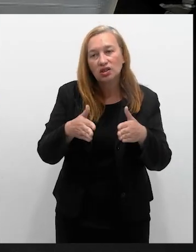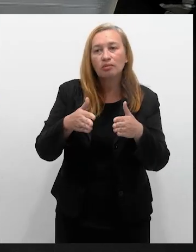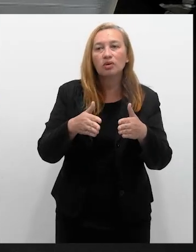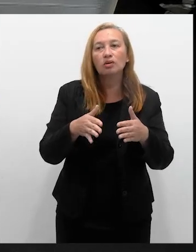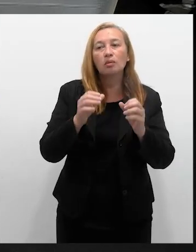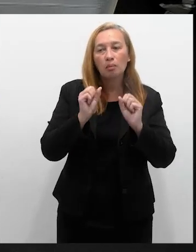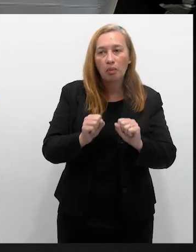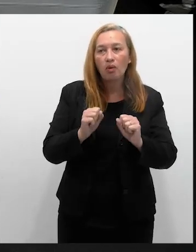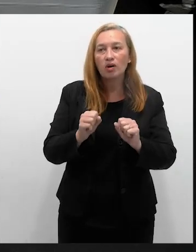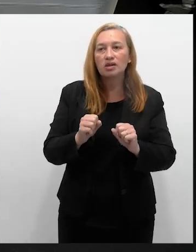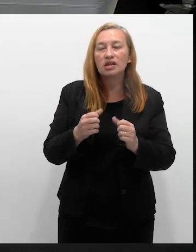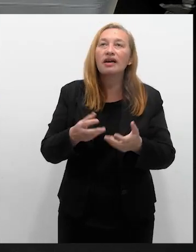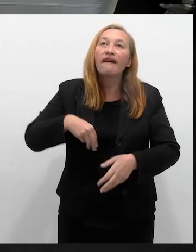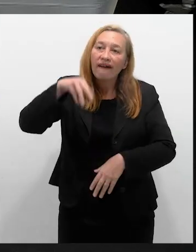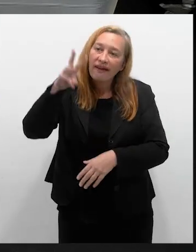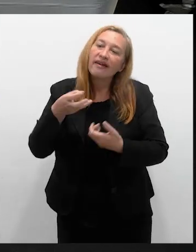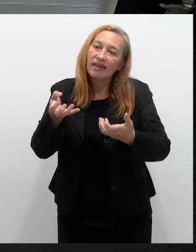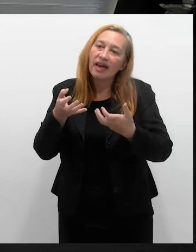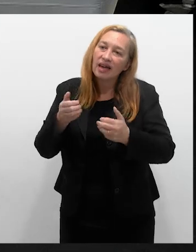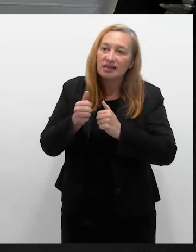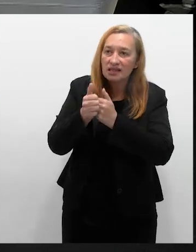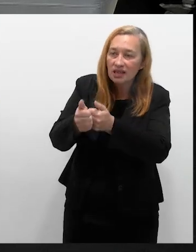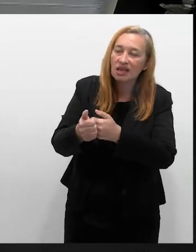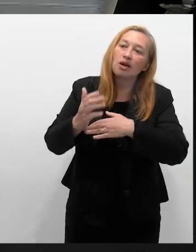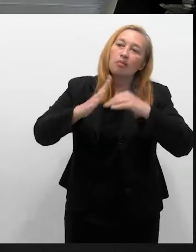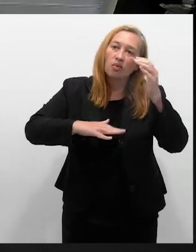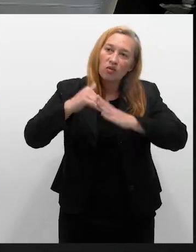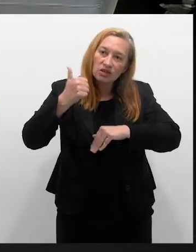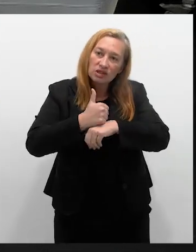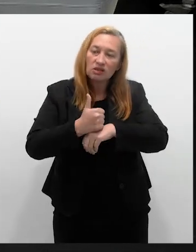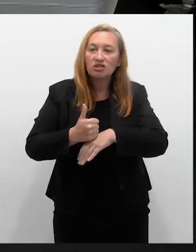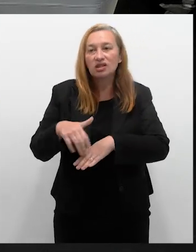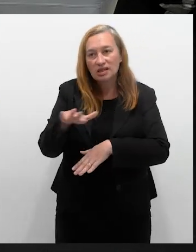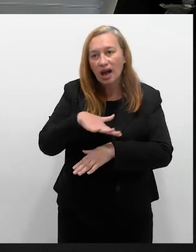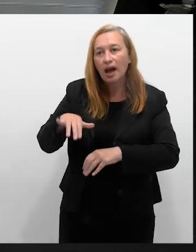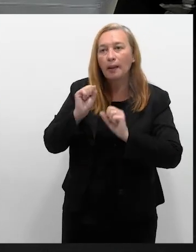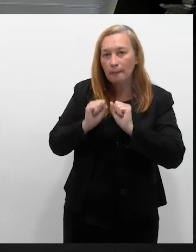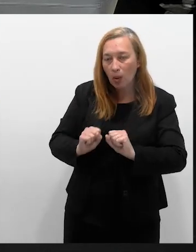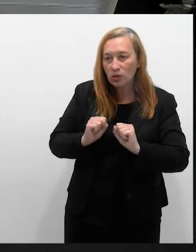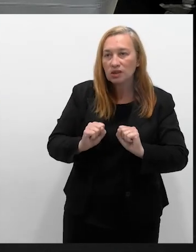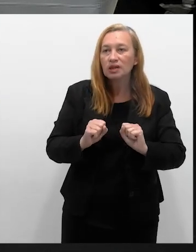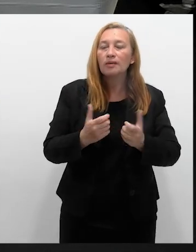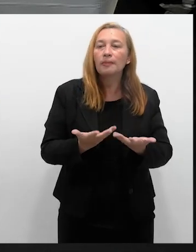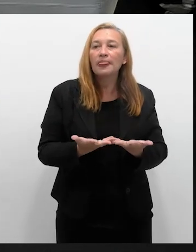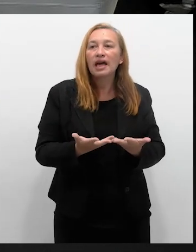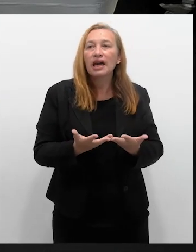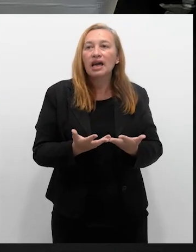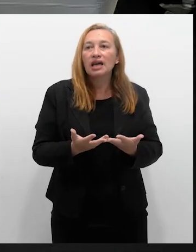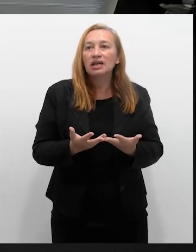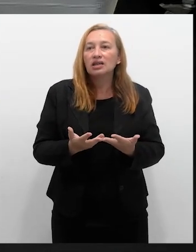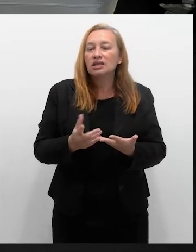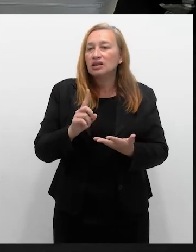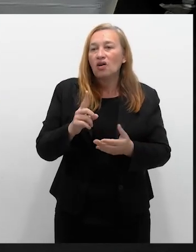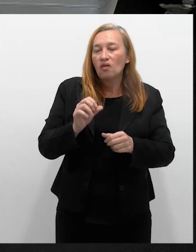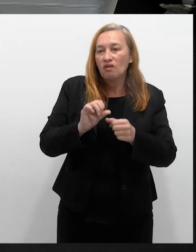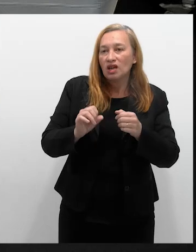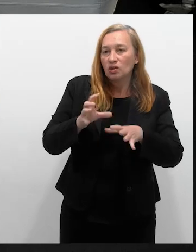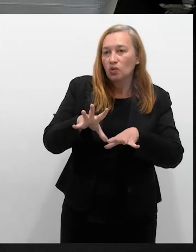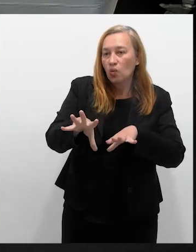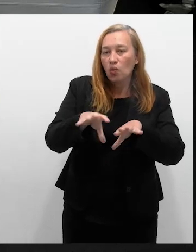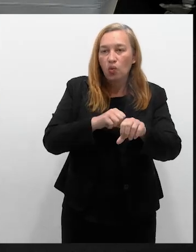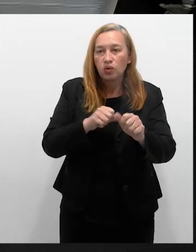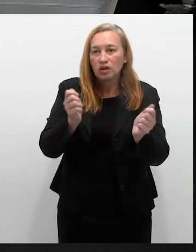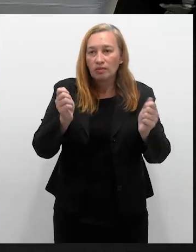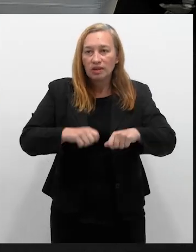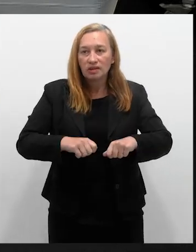de caminhos para que eles possam, para aqueles que querem seguir, né, profissões nessa área, possam. A gente não